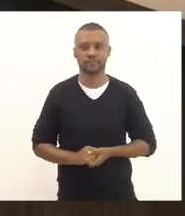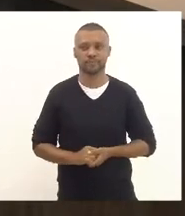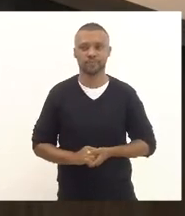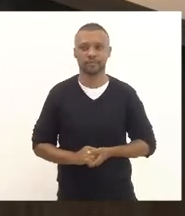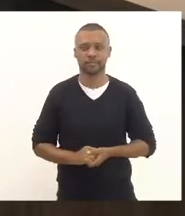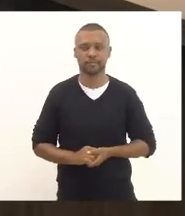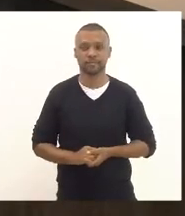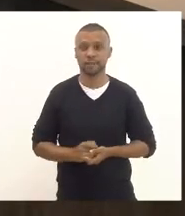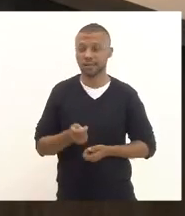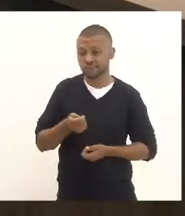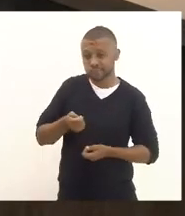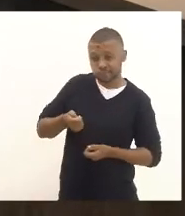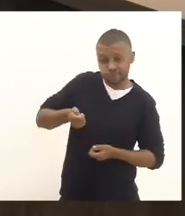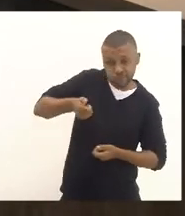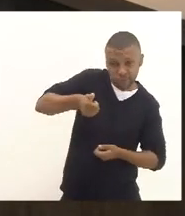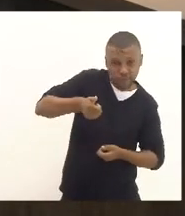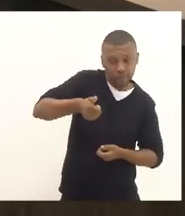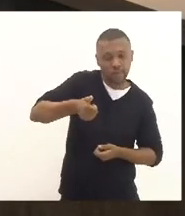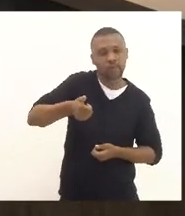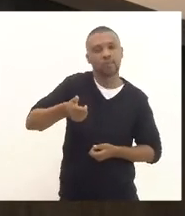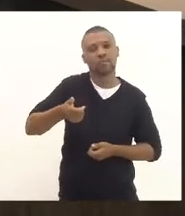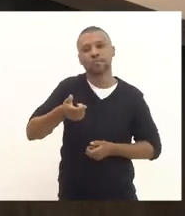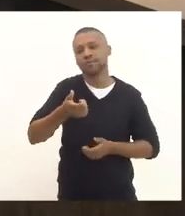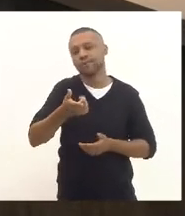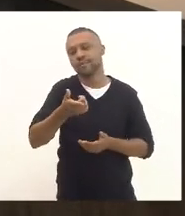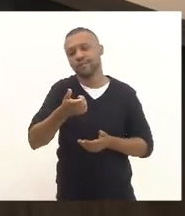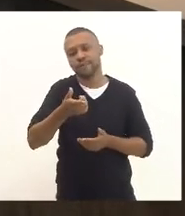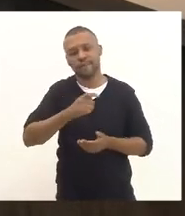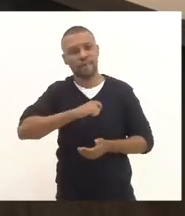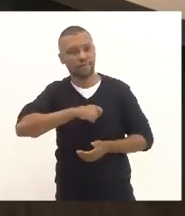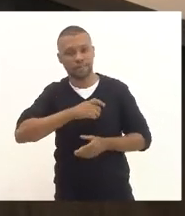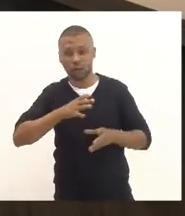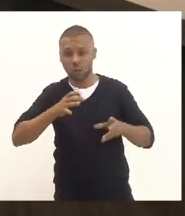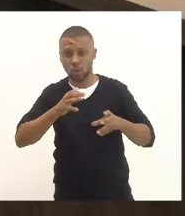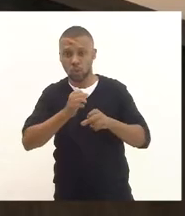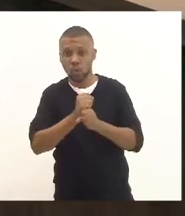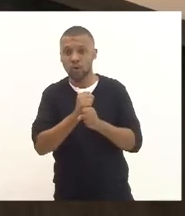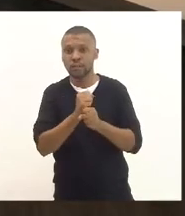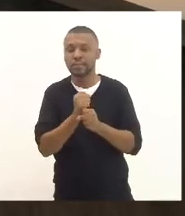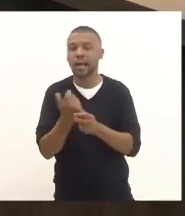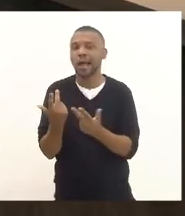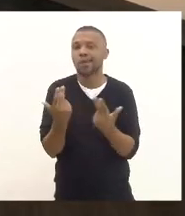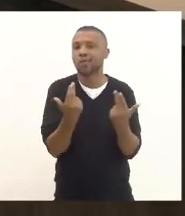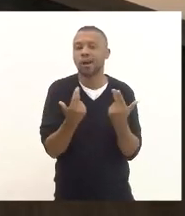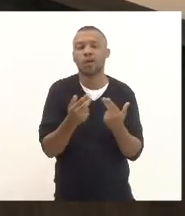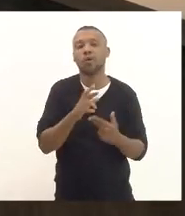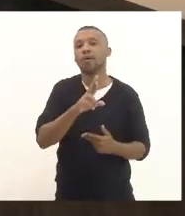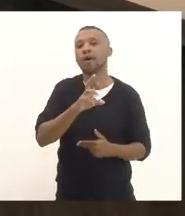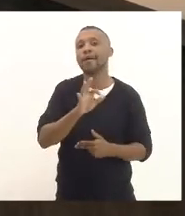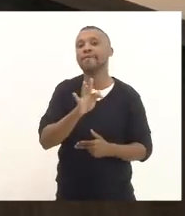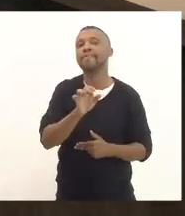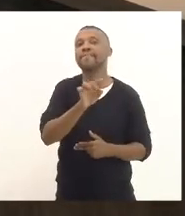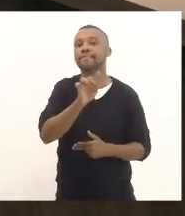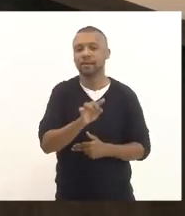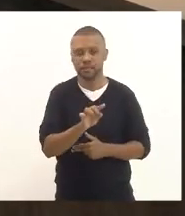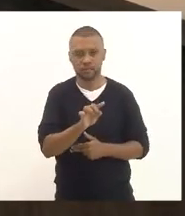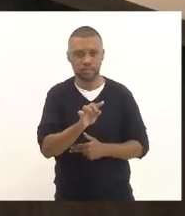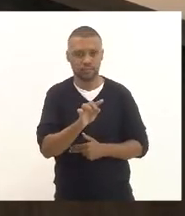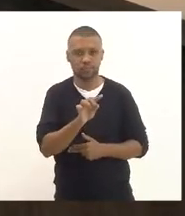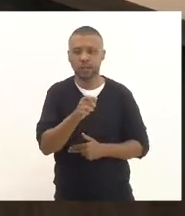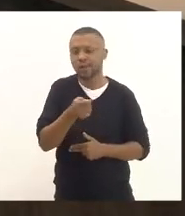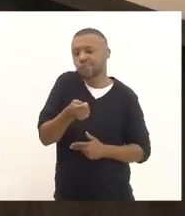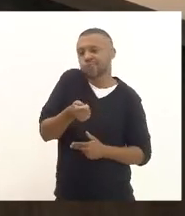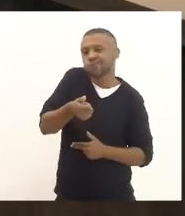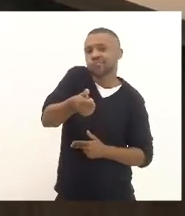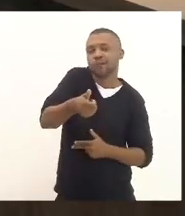o benefício fiscal Oi tá na mesma linha do Recife e é